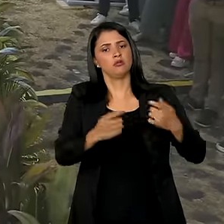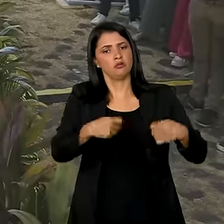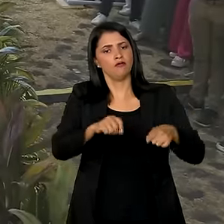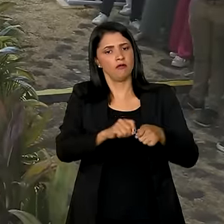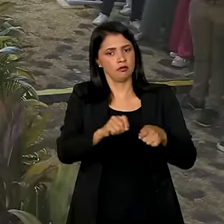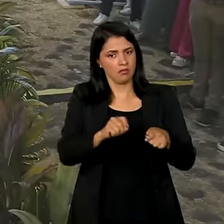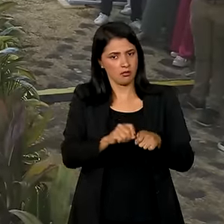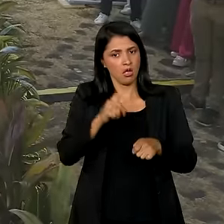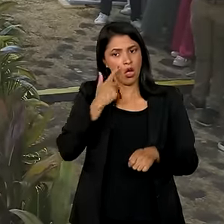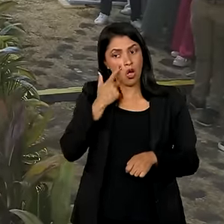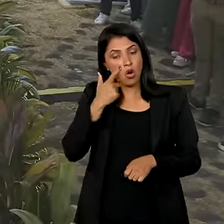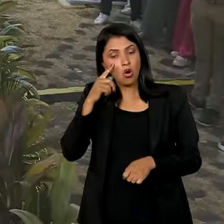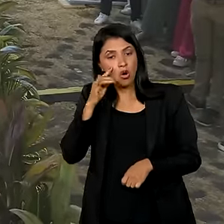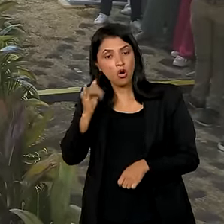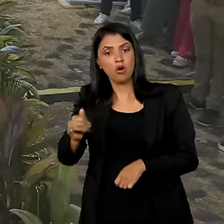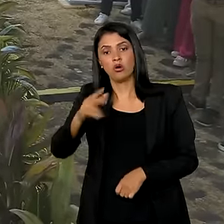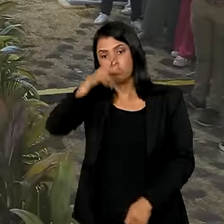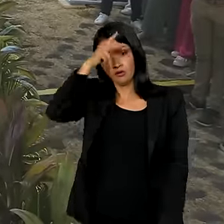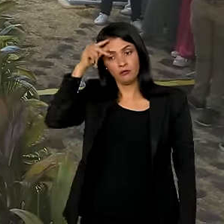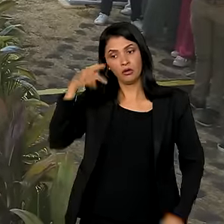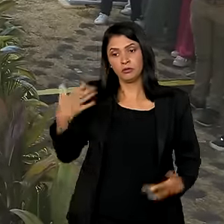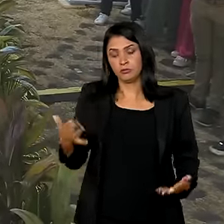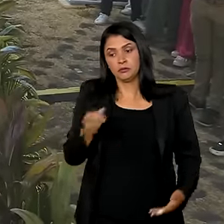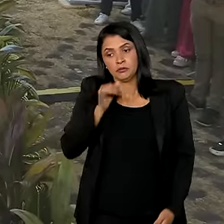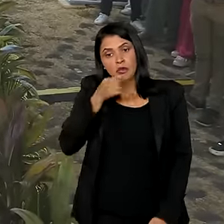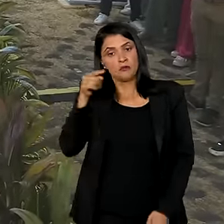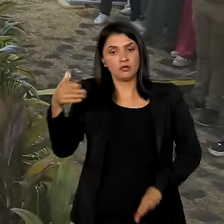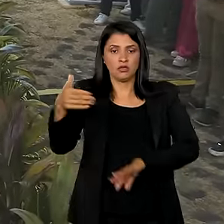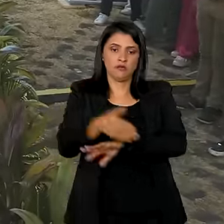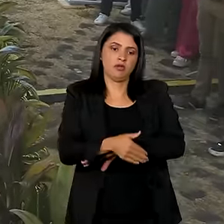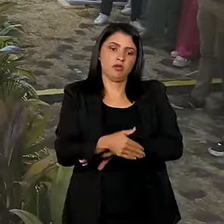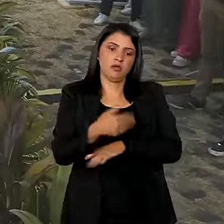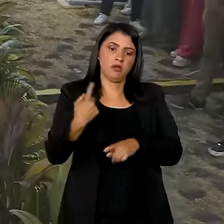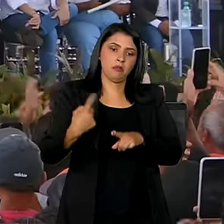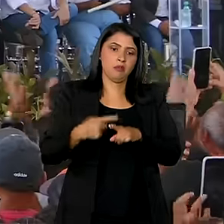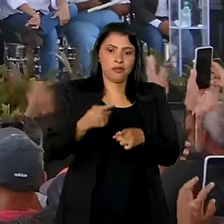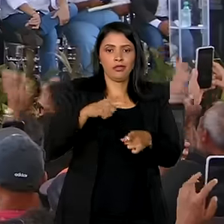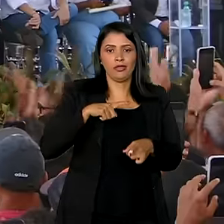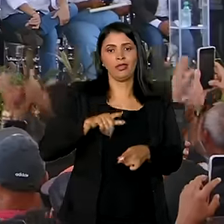aí, prefeito, eu lamento que você não possa estar aqui porque tem eleição.